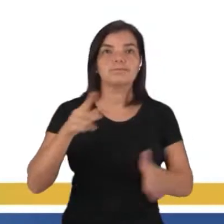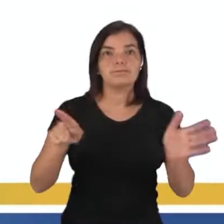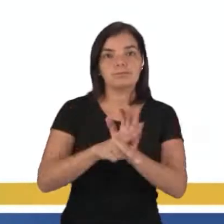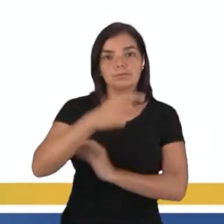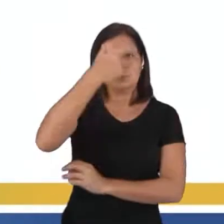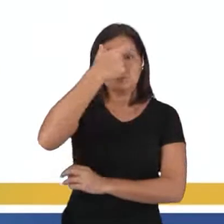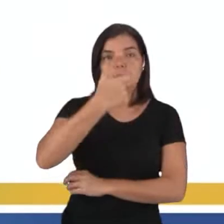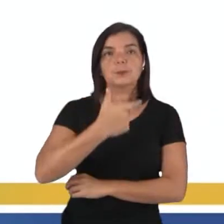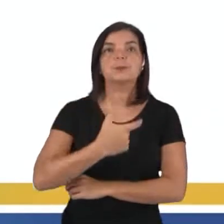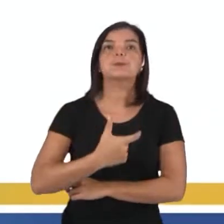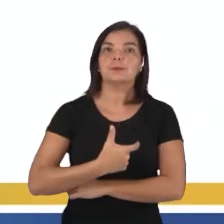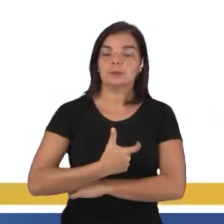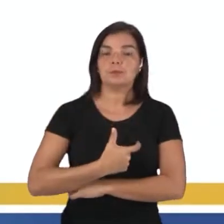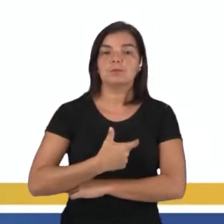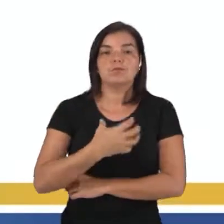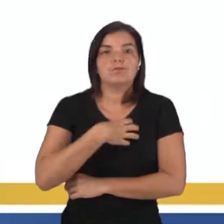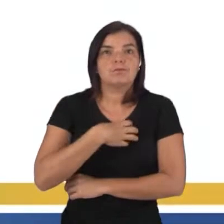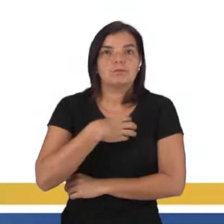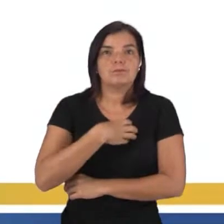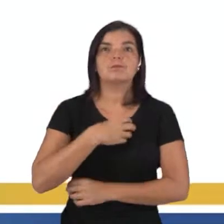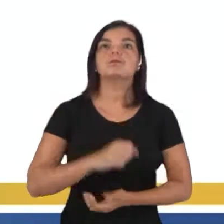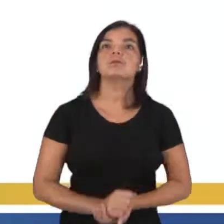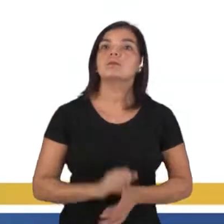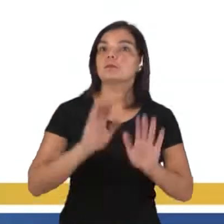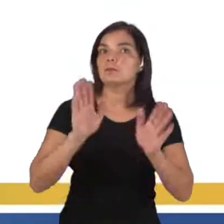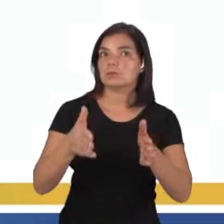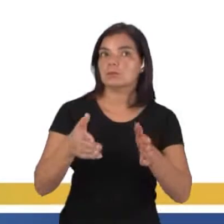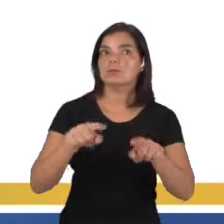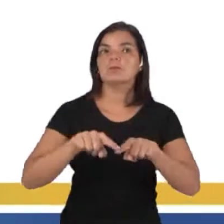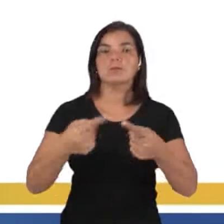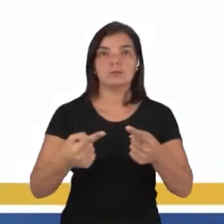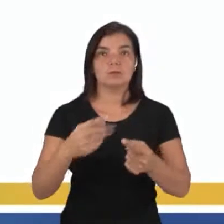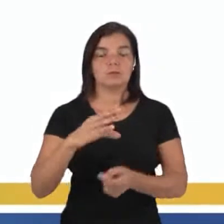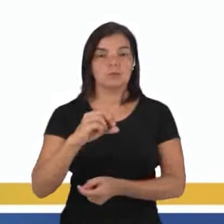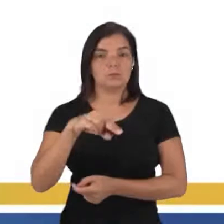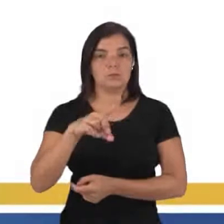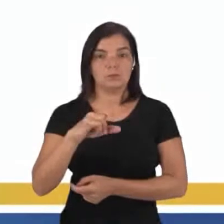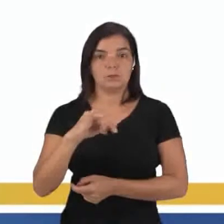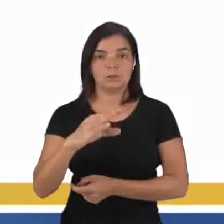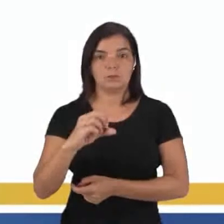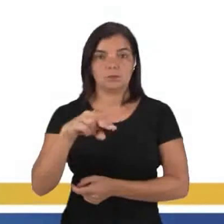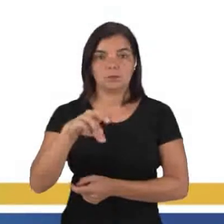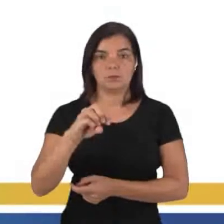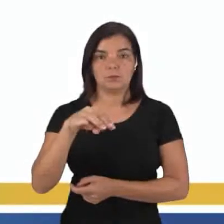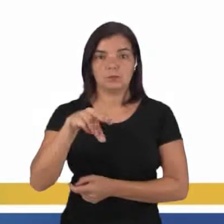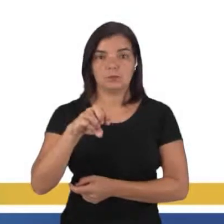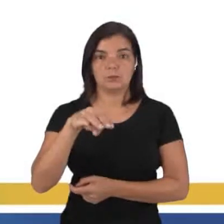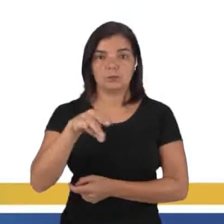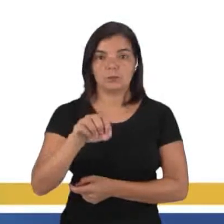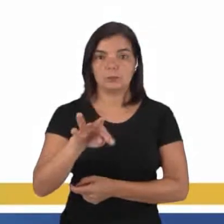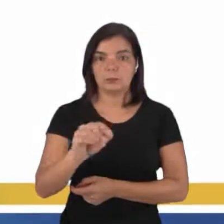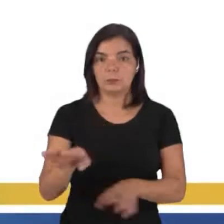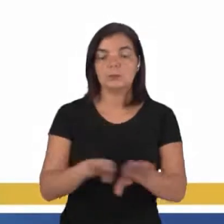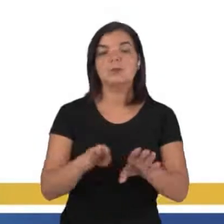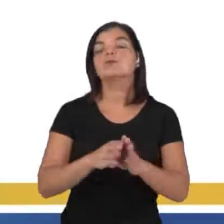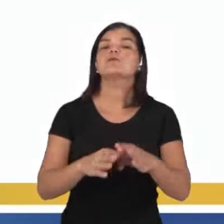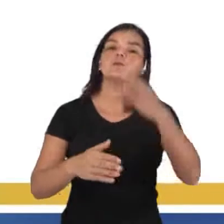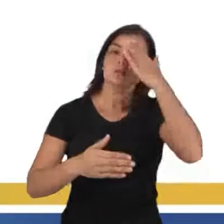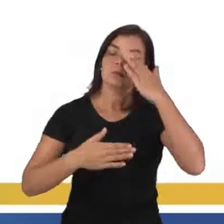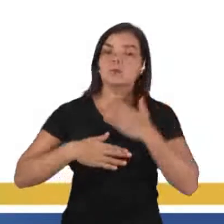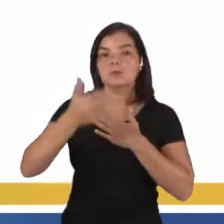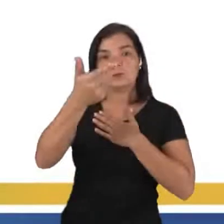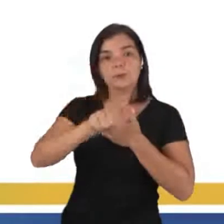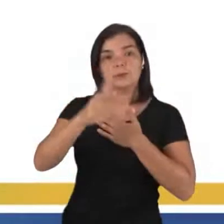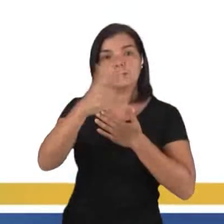no conhecimento do próprio corpo e no seu estado. Já as de condicionamento físico estão voltadas para a